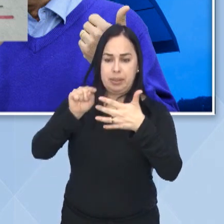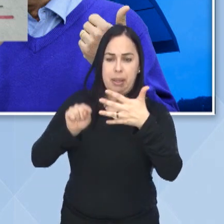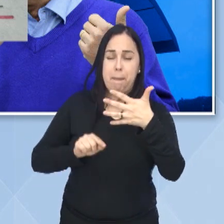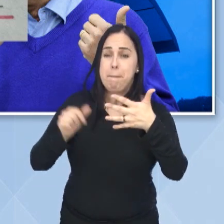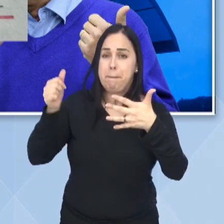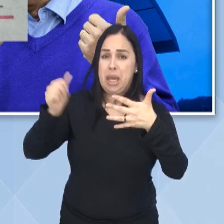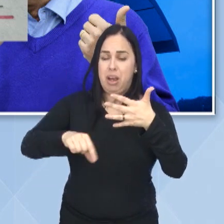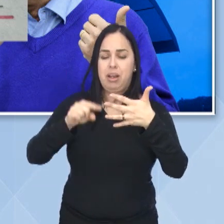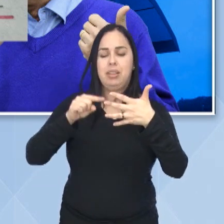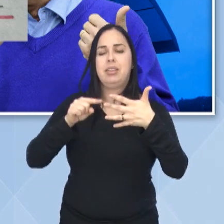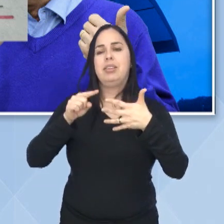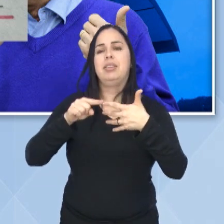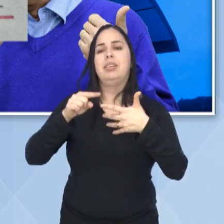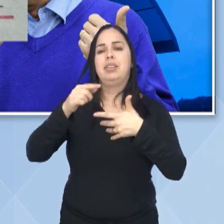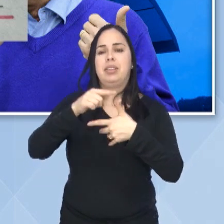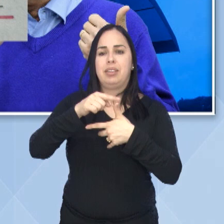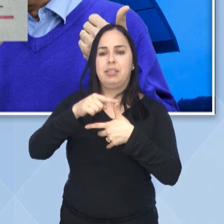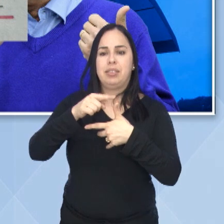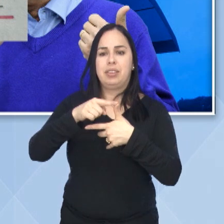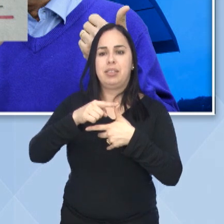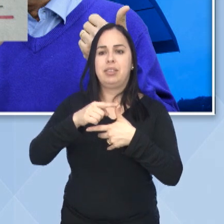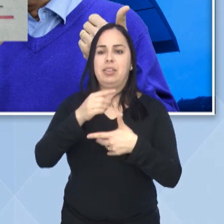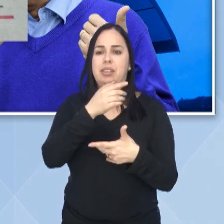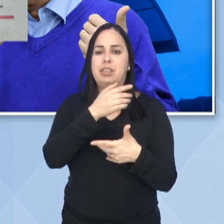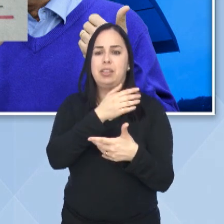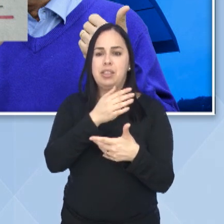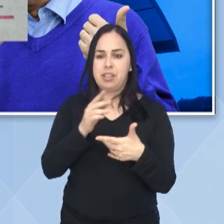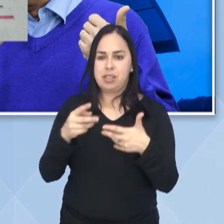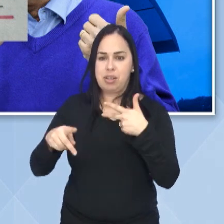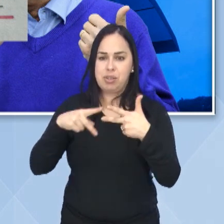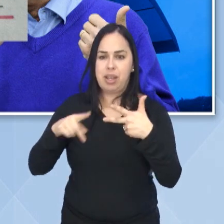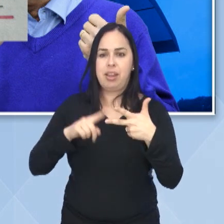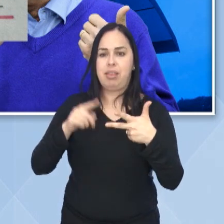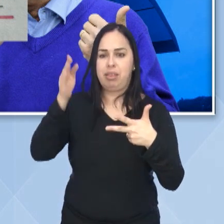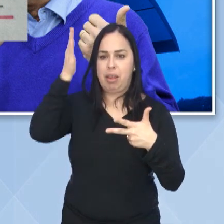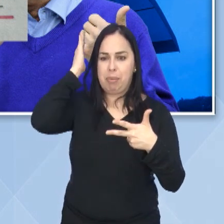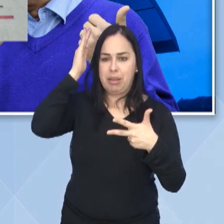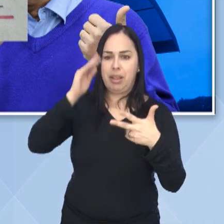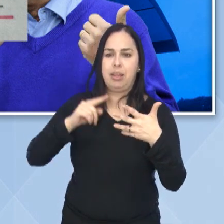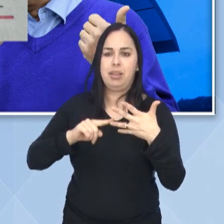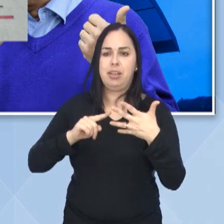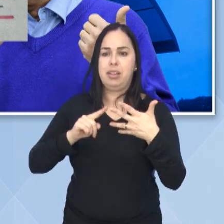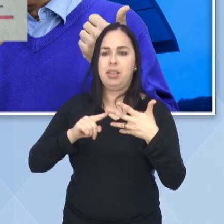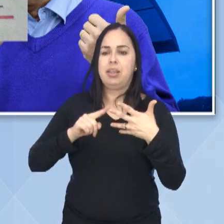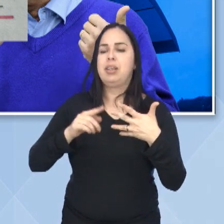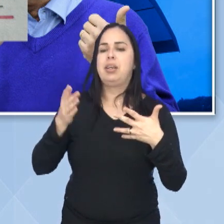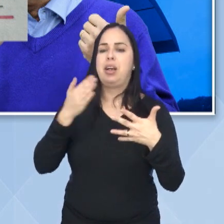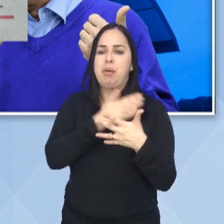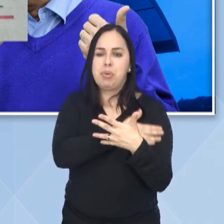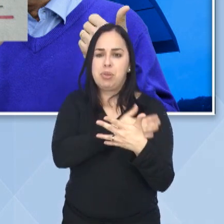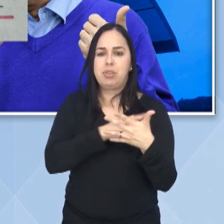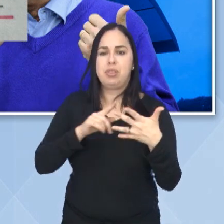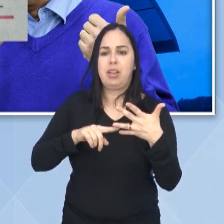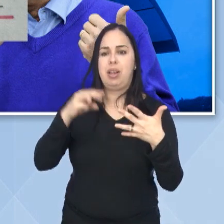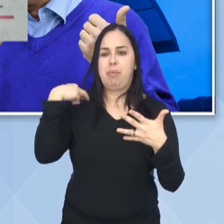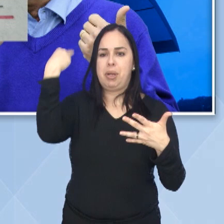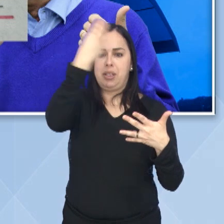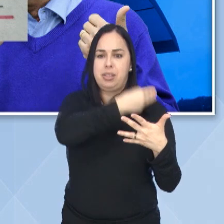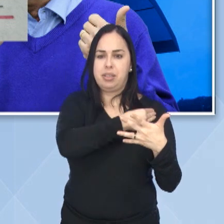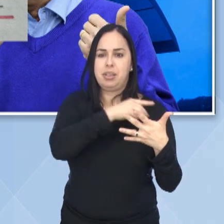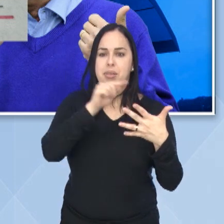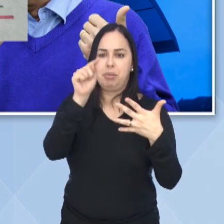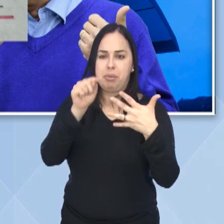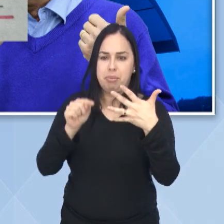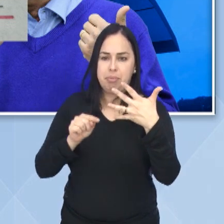Campos, Taubaté, Campo Jordão, Aparecida e Cachoeira Paulista, todas reprovadas no combate à fome, Lagoinha, São José do